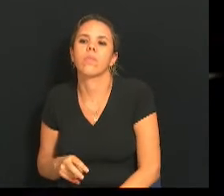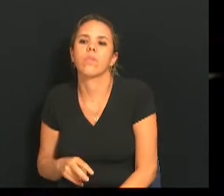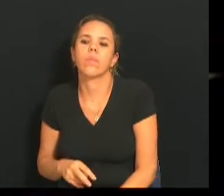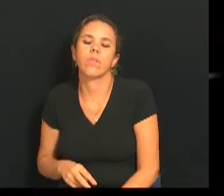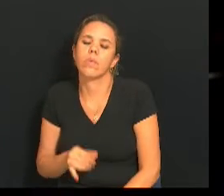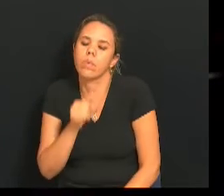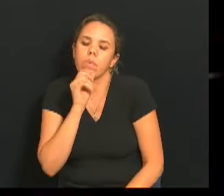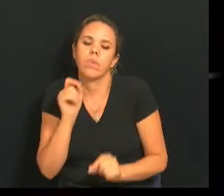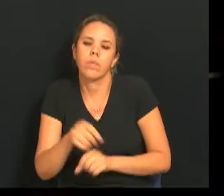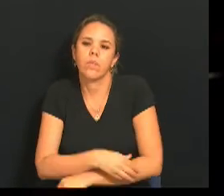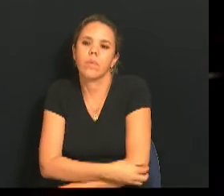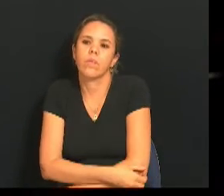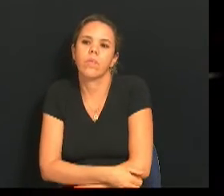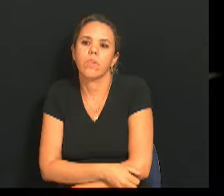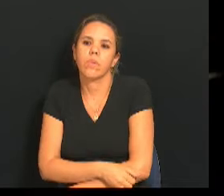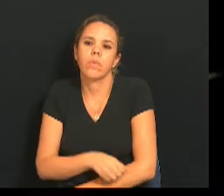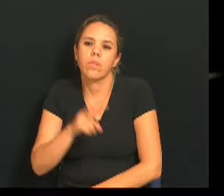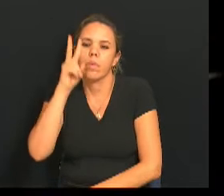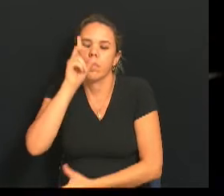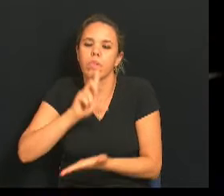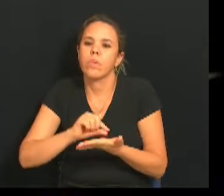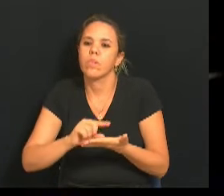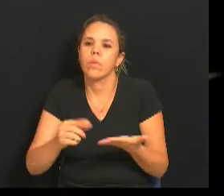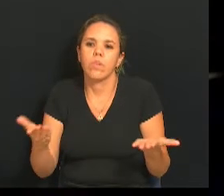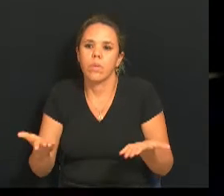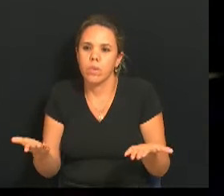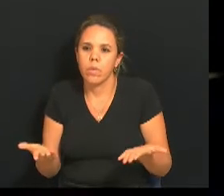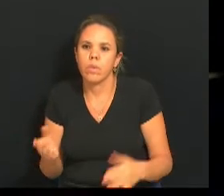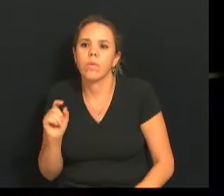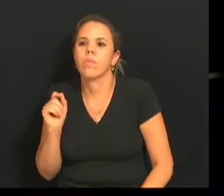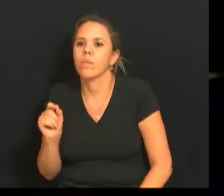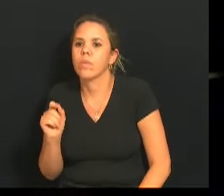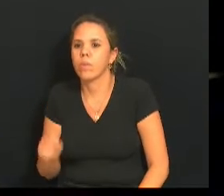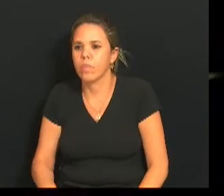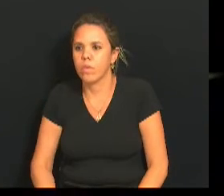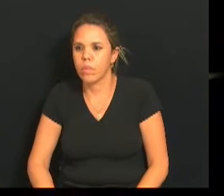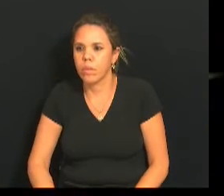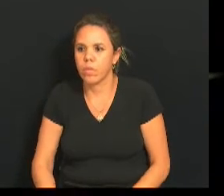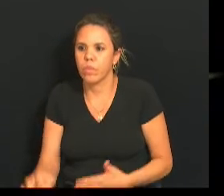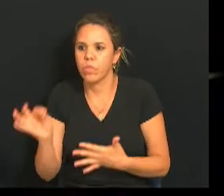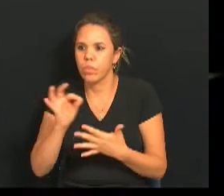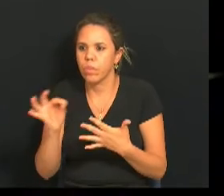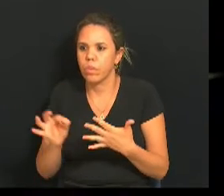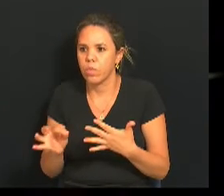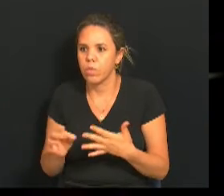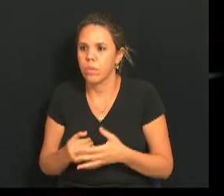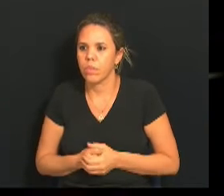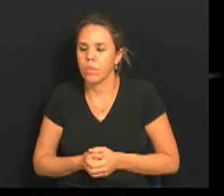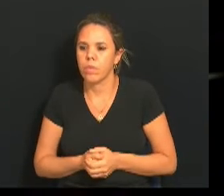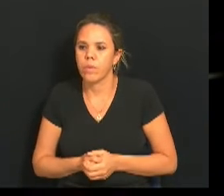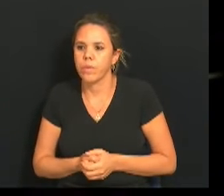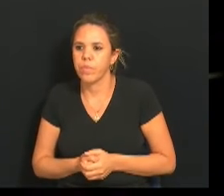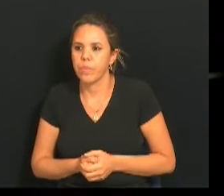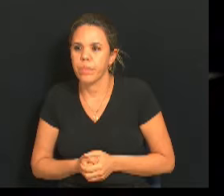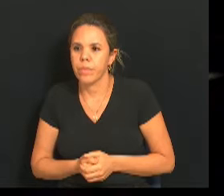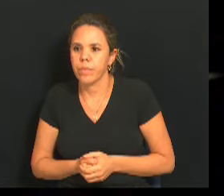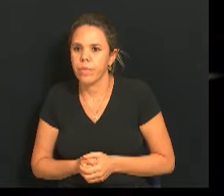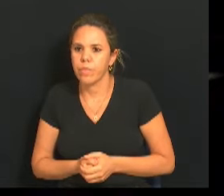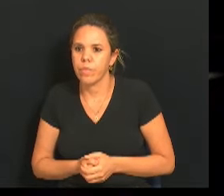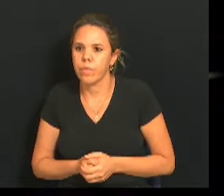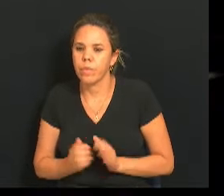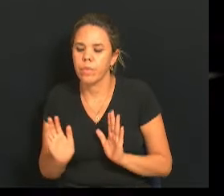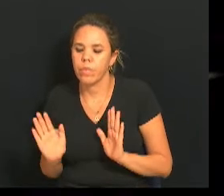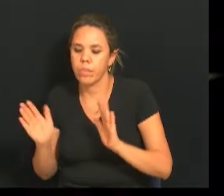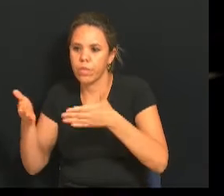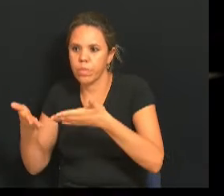Tá? Não lembro o artigo agora, mas é um item muito... ele está no foco das